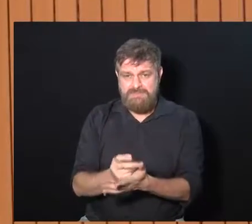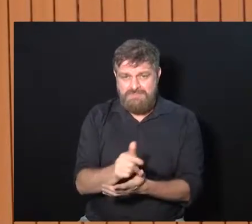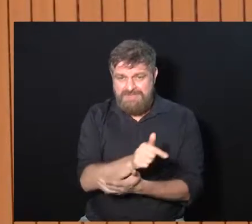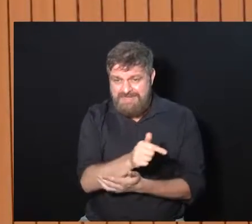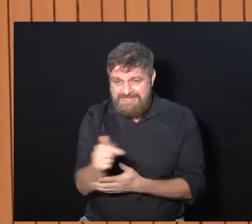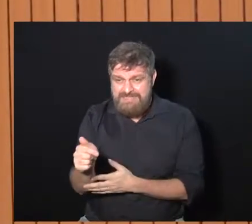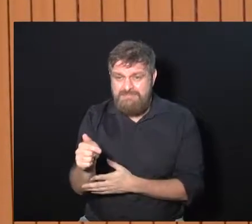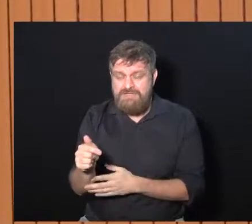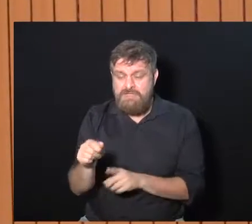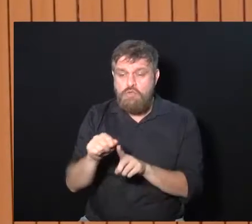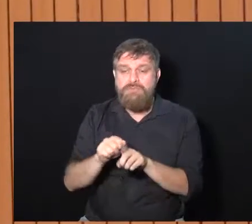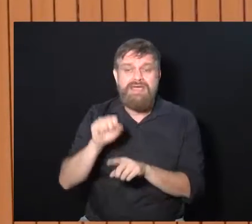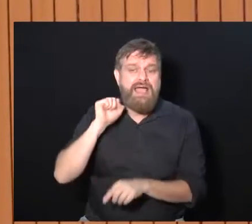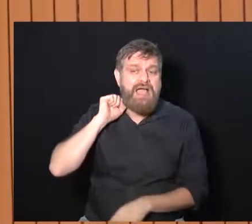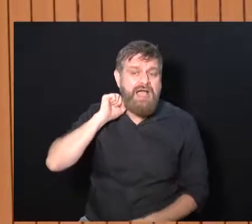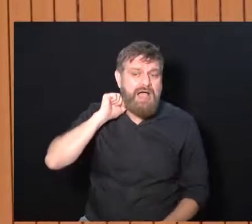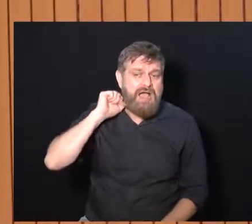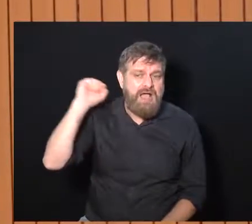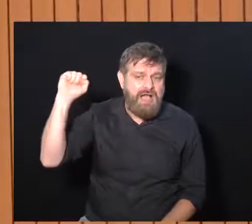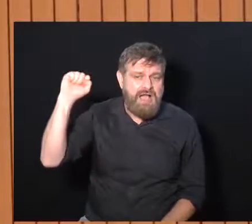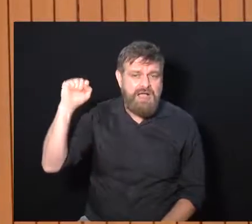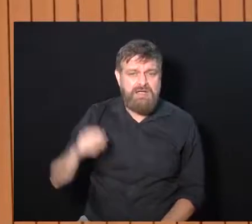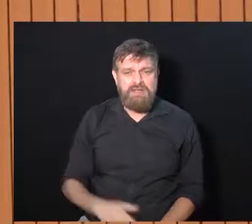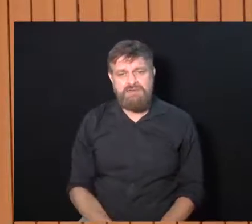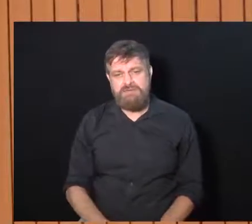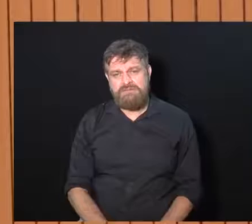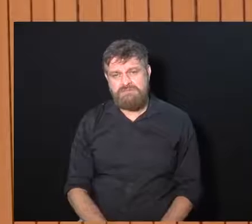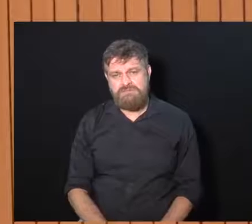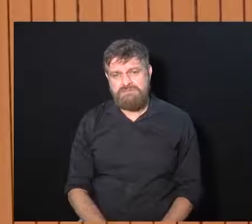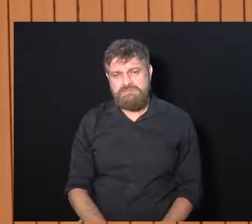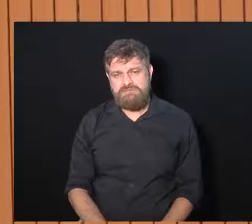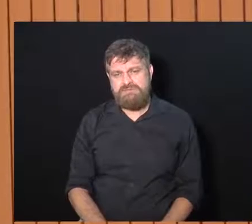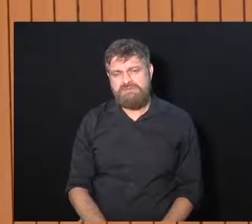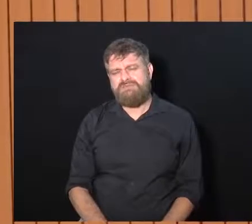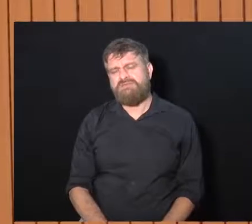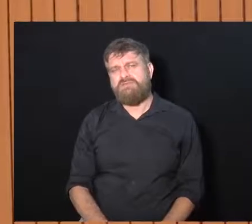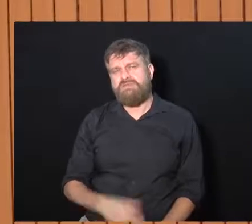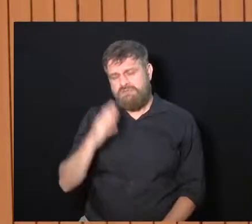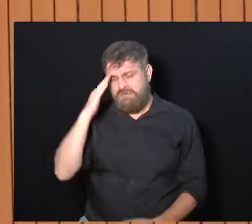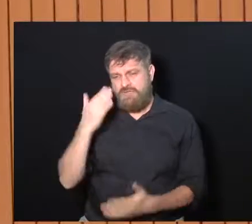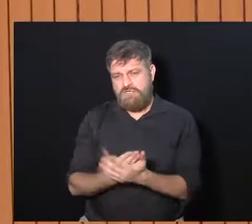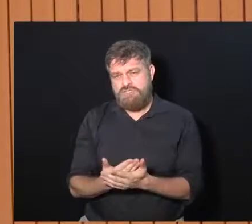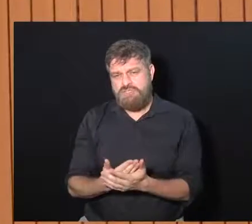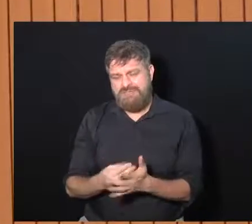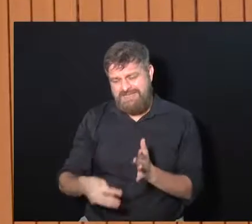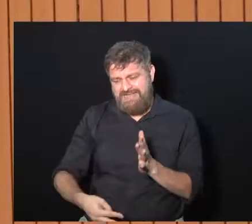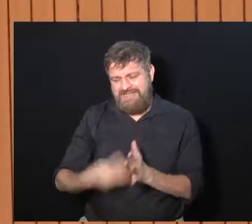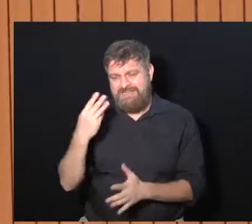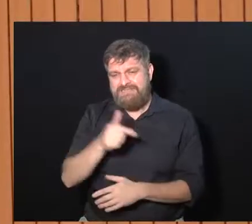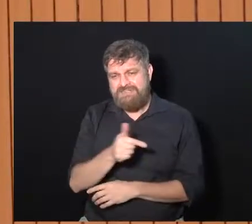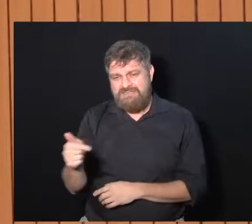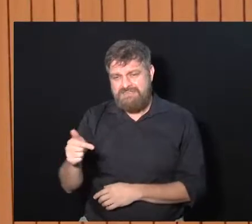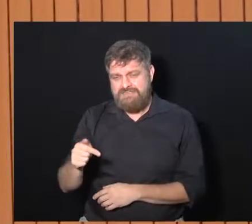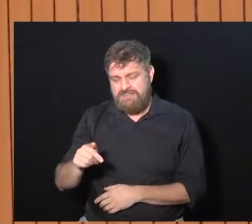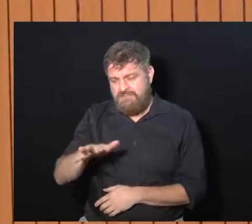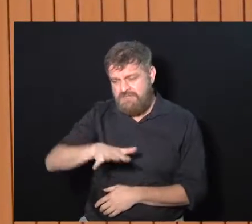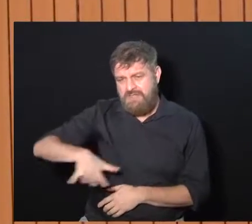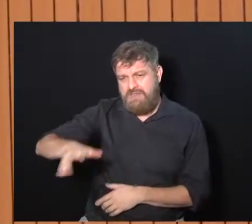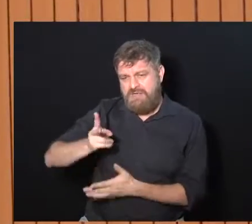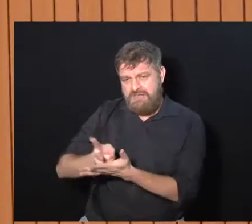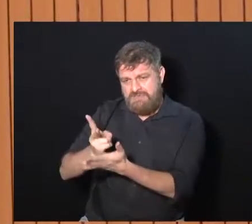abril, e, por enquanto, faz desde, acho que, da terceira semana, lá nas dependências